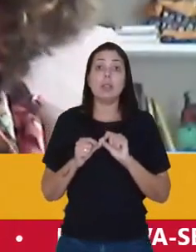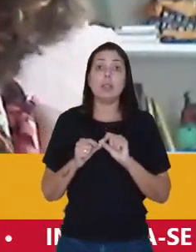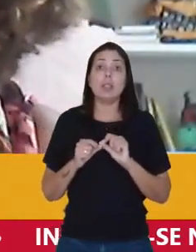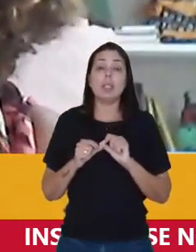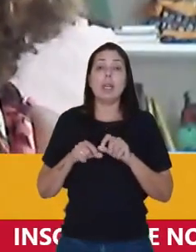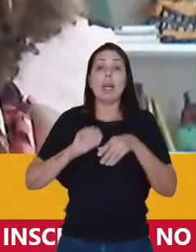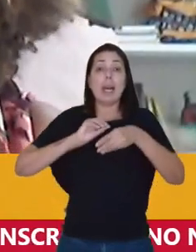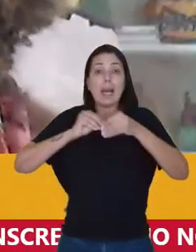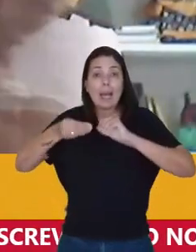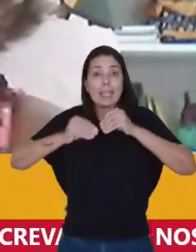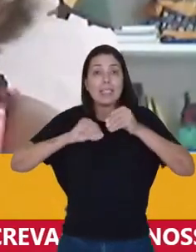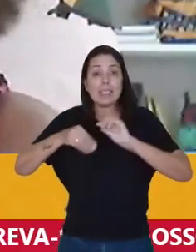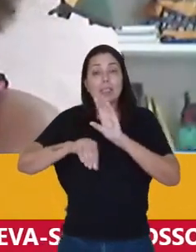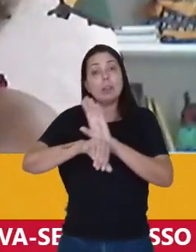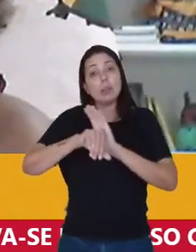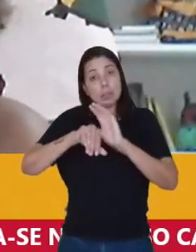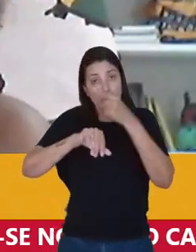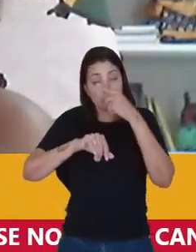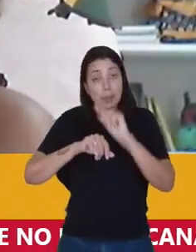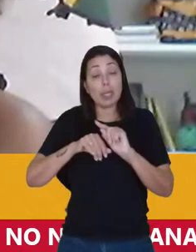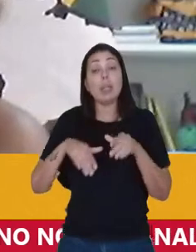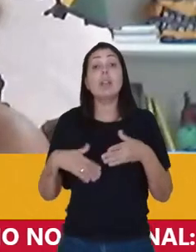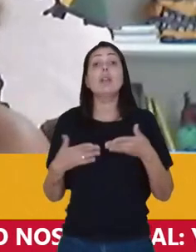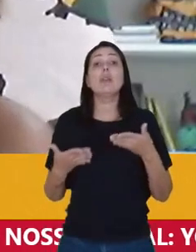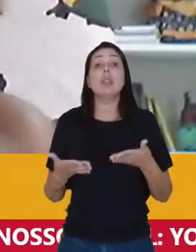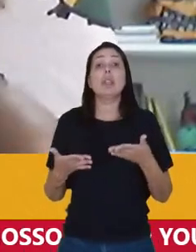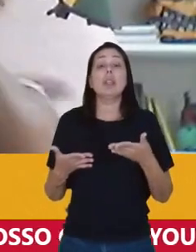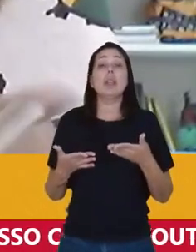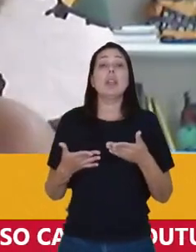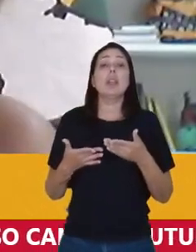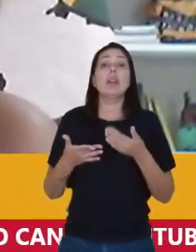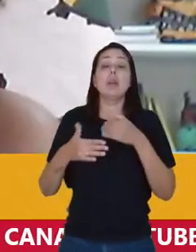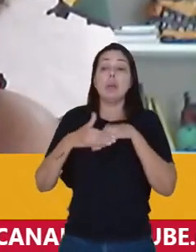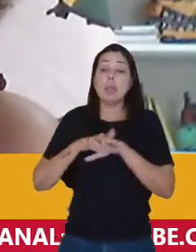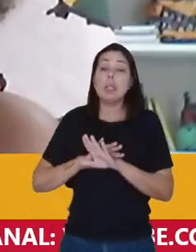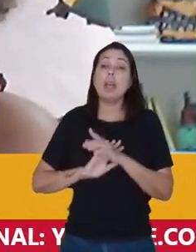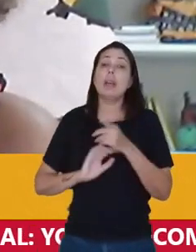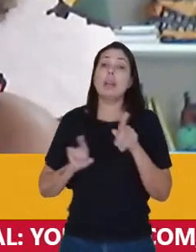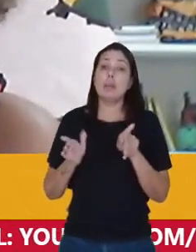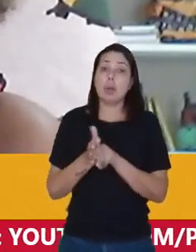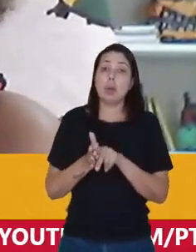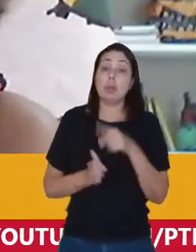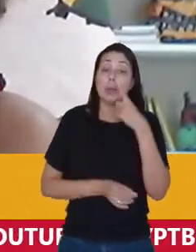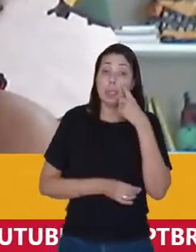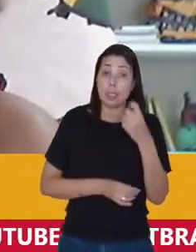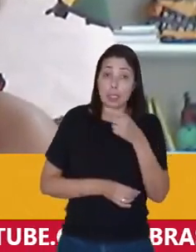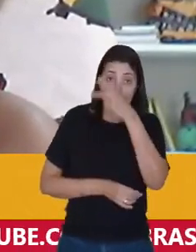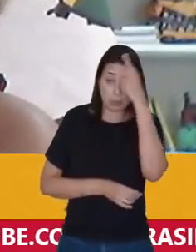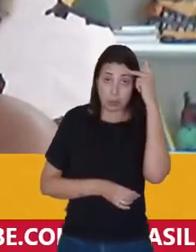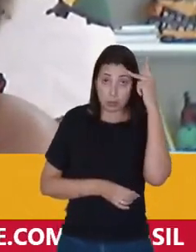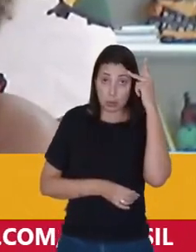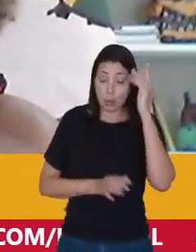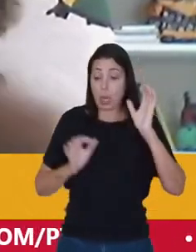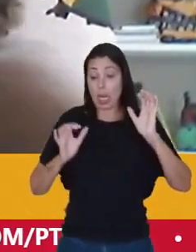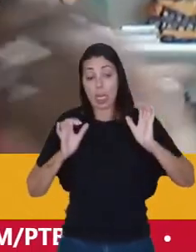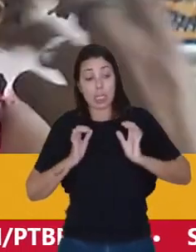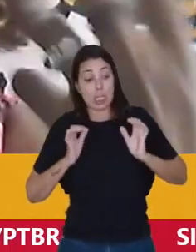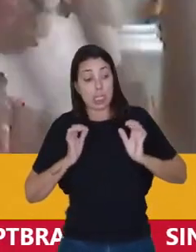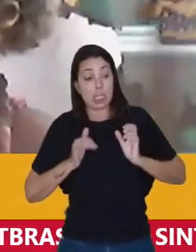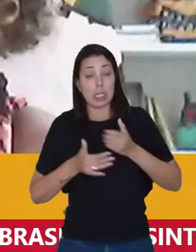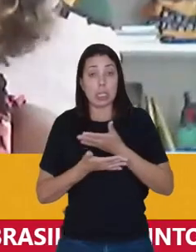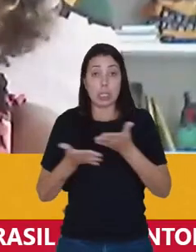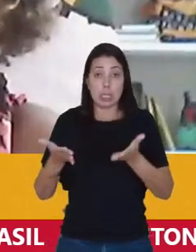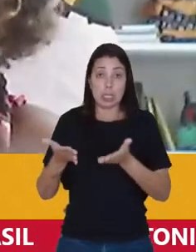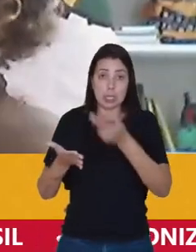rasura da Constituição, para, então, abrigar os interesses dos grandes, né, do grande capital, e aí são